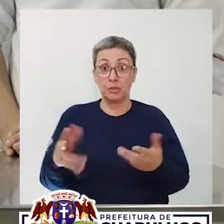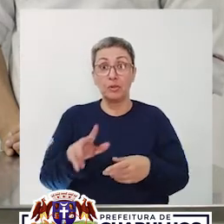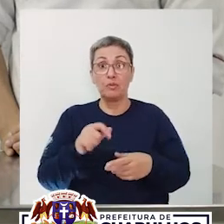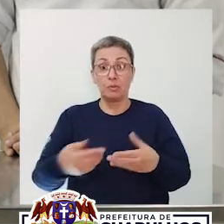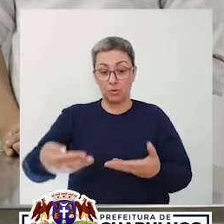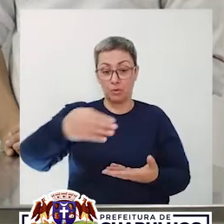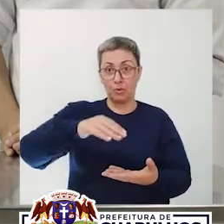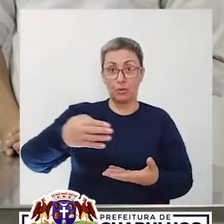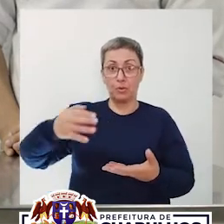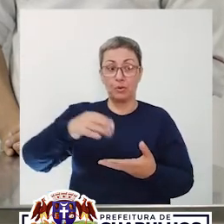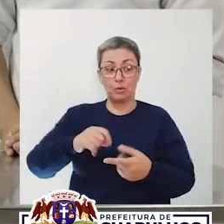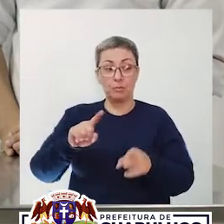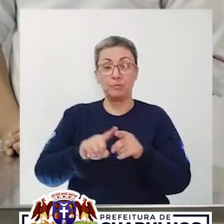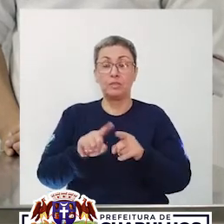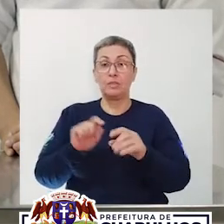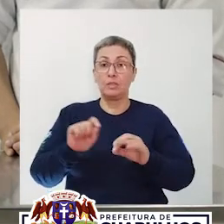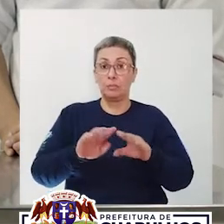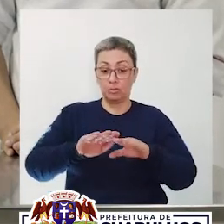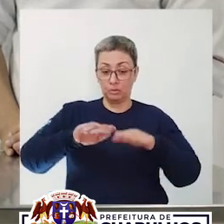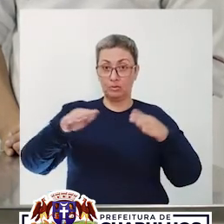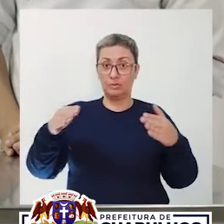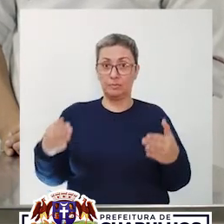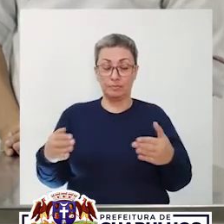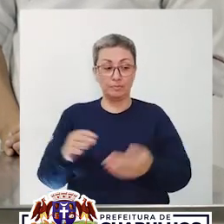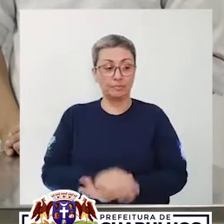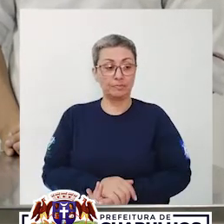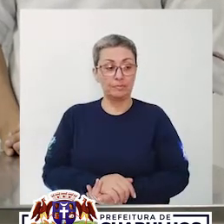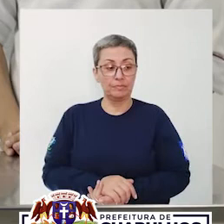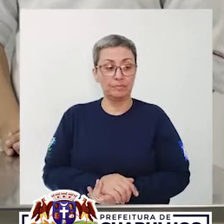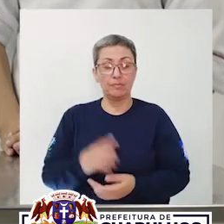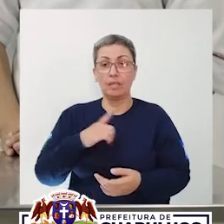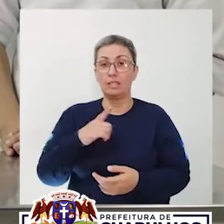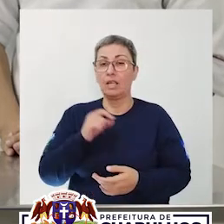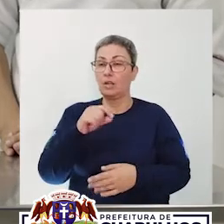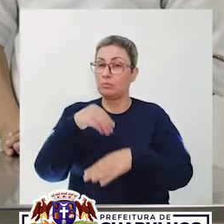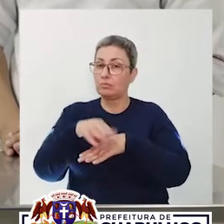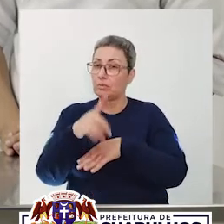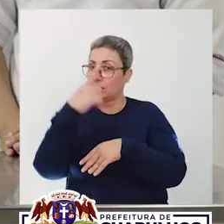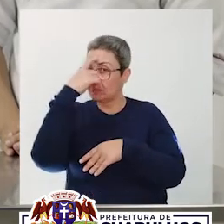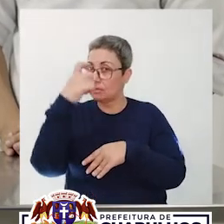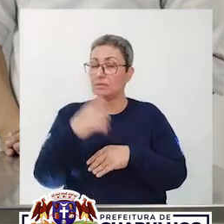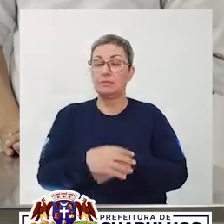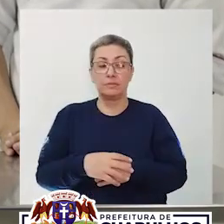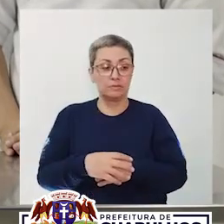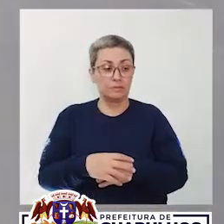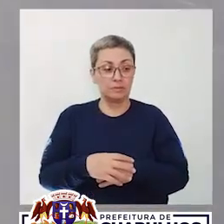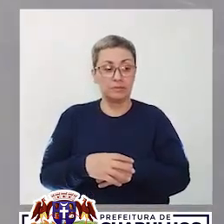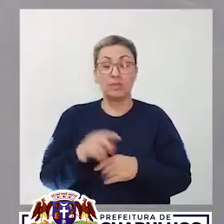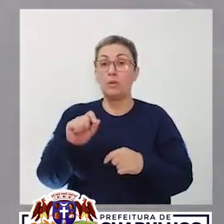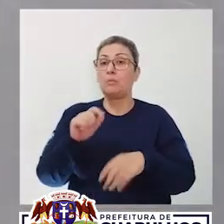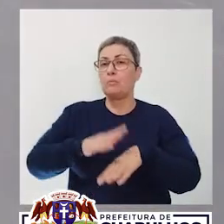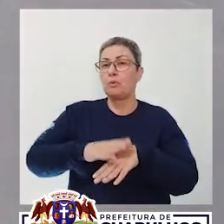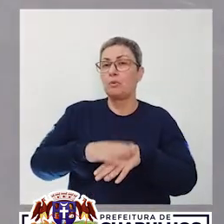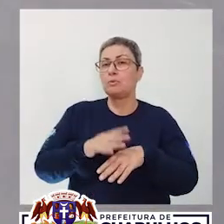então nós vamos rechear ela e depois nós vamos fazer a cobertura. Aqui tem uma sugestão,